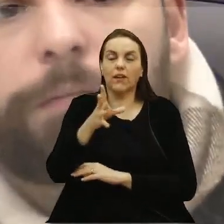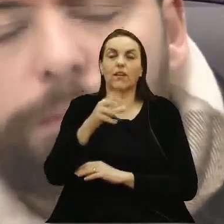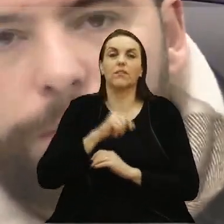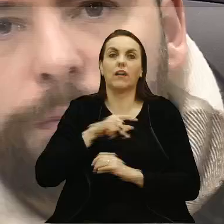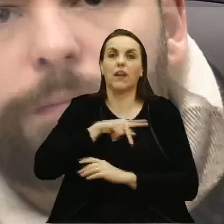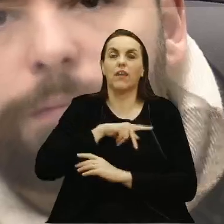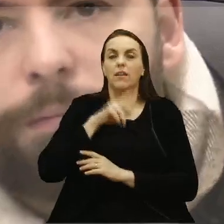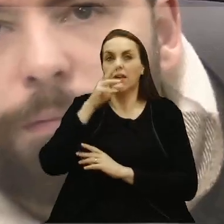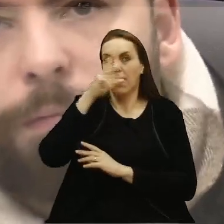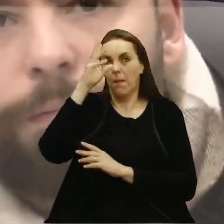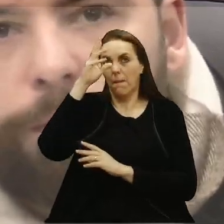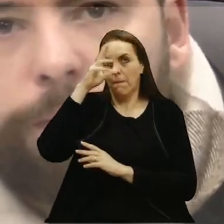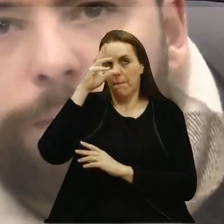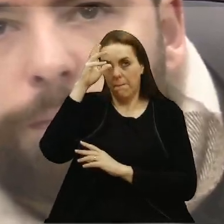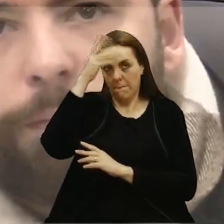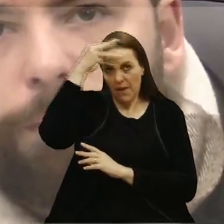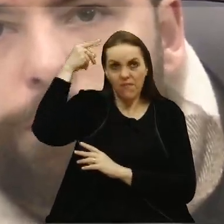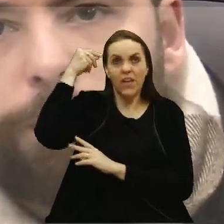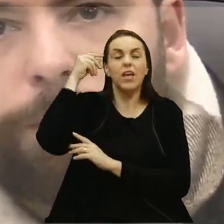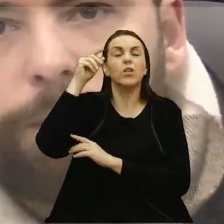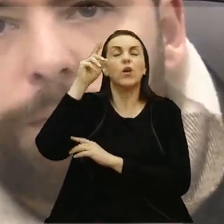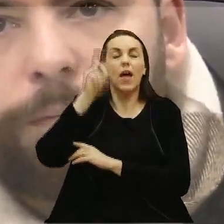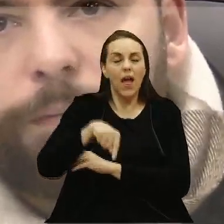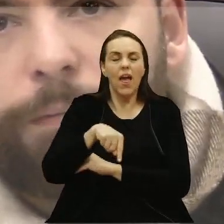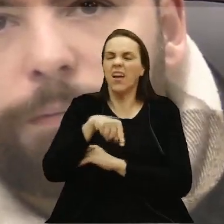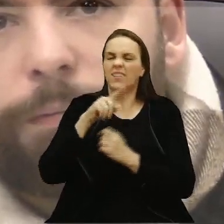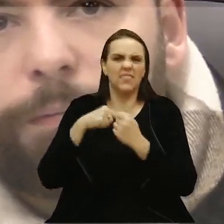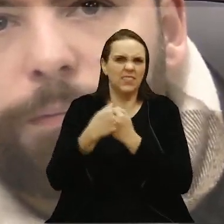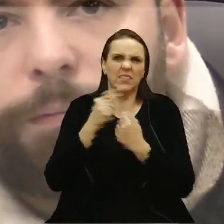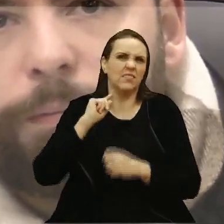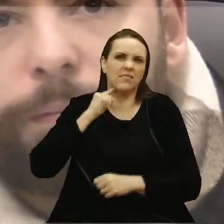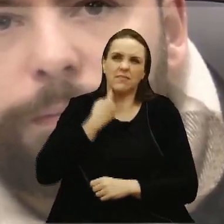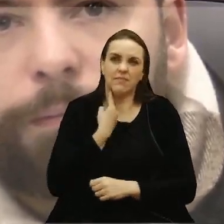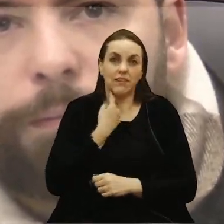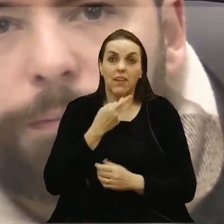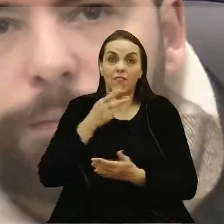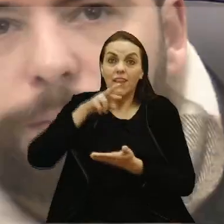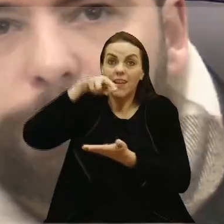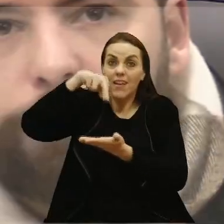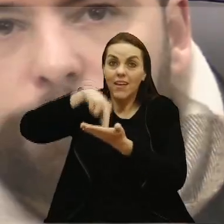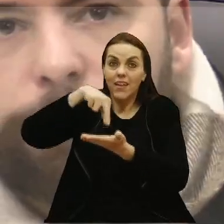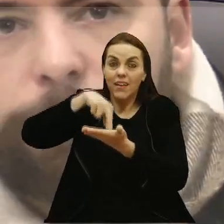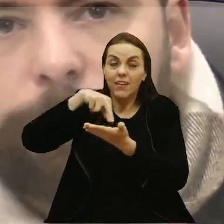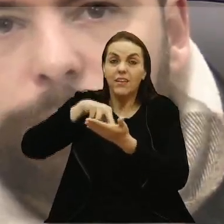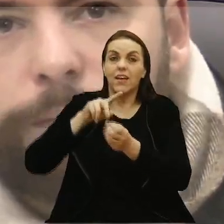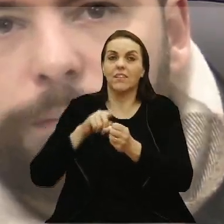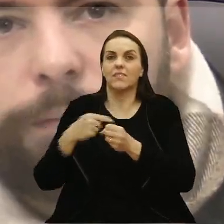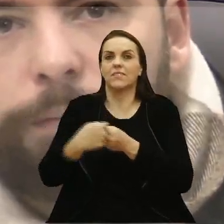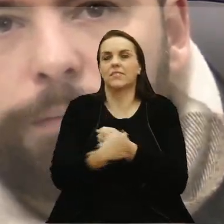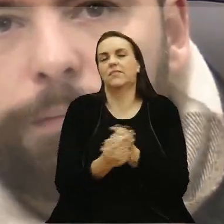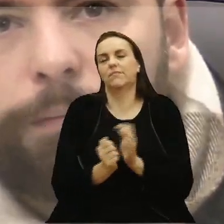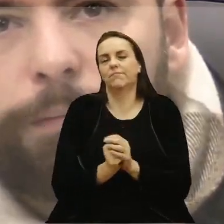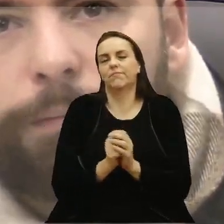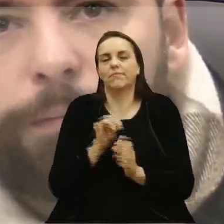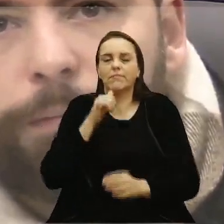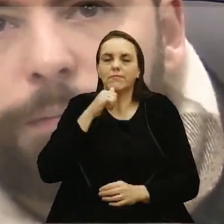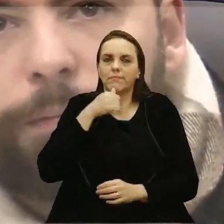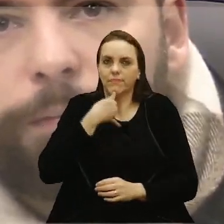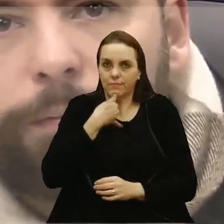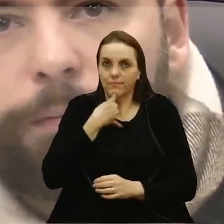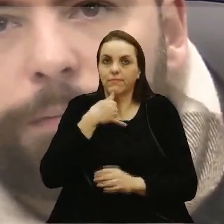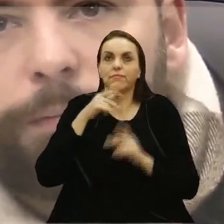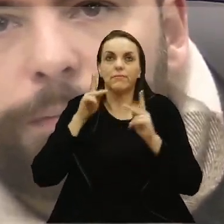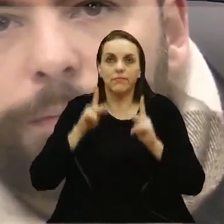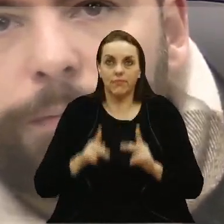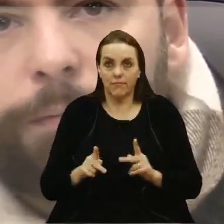estar suja e tudo mais. A gente está falando a realidade da cidade. Infelizmente, né, quem está